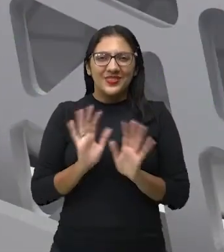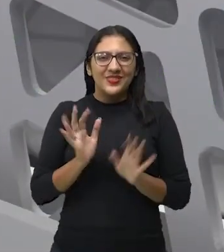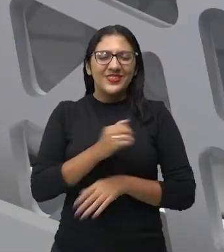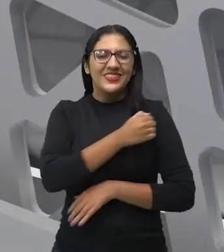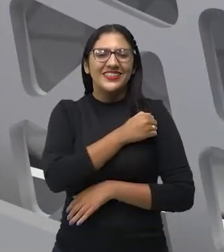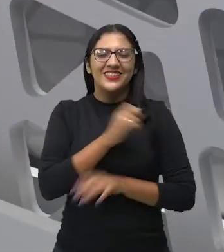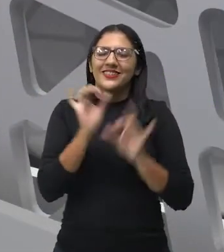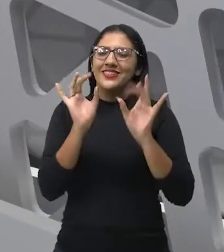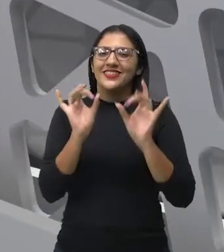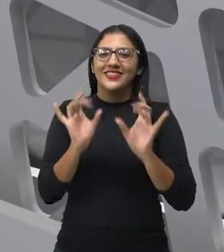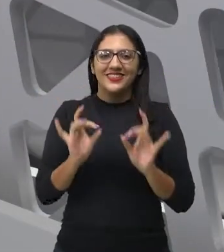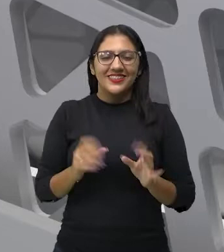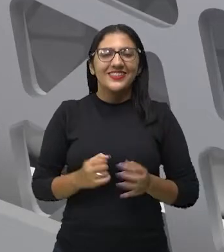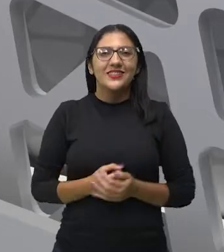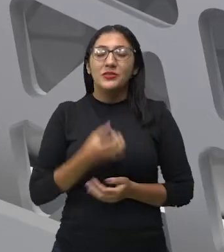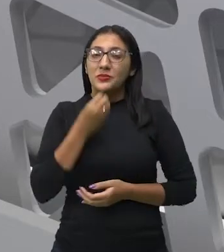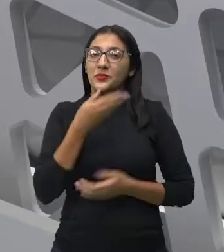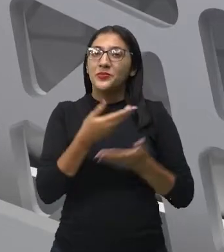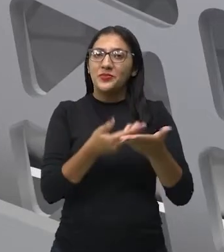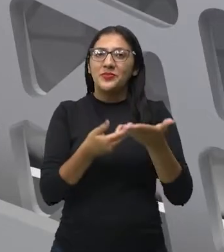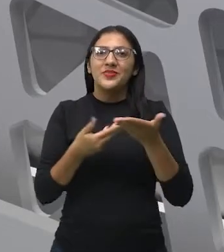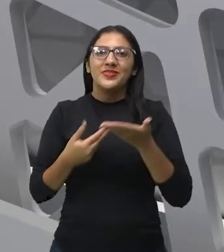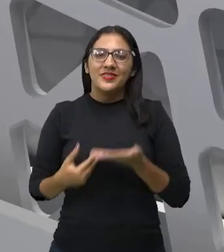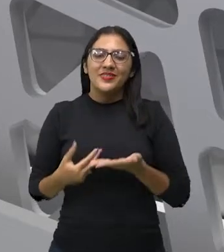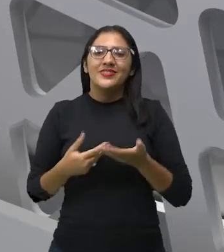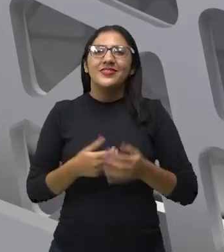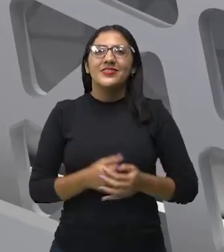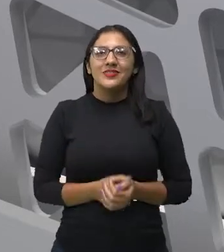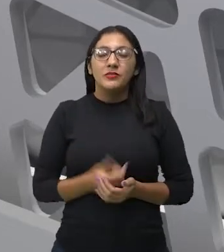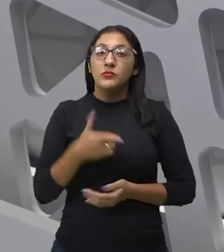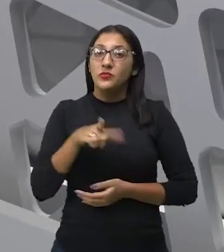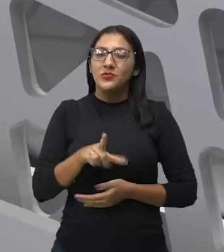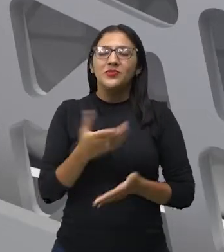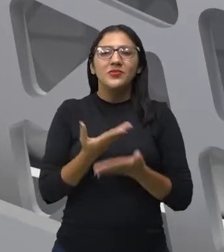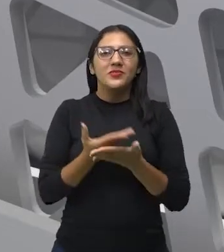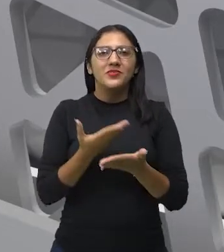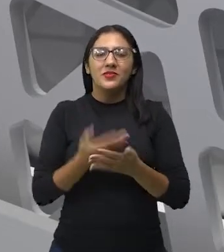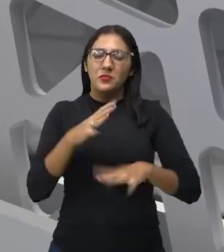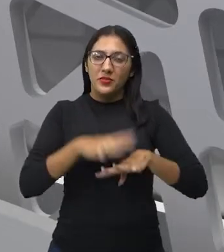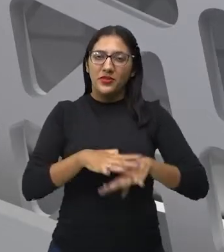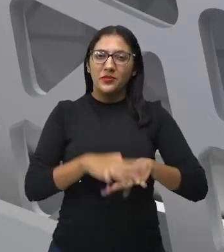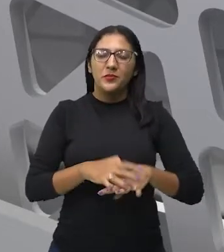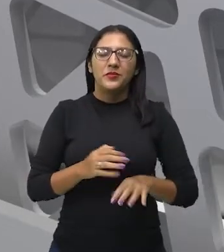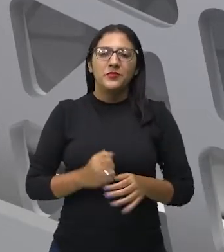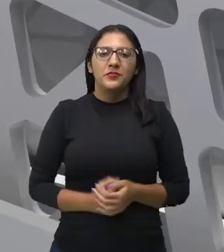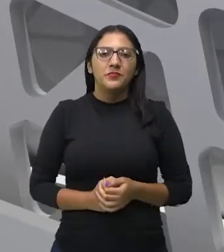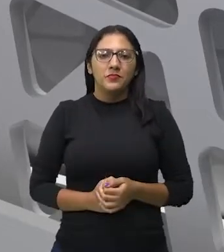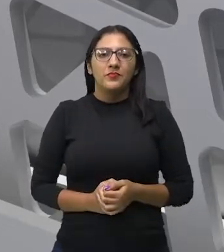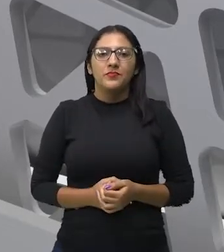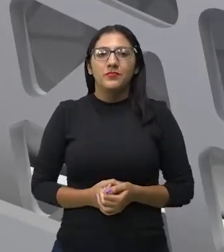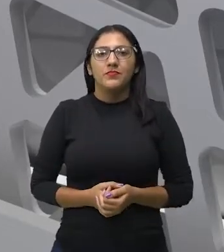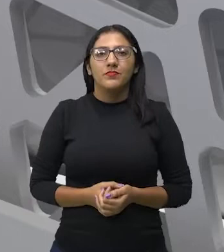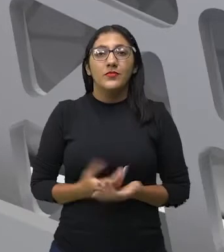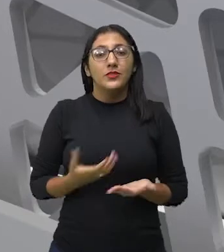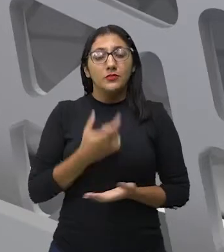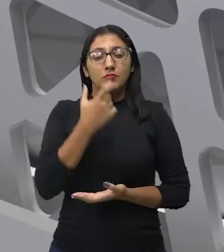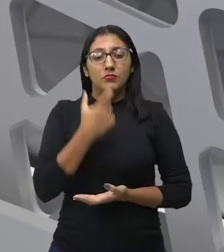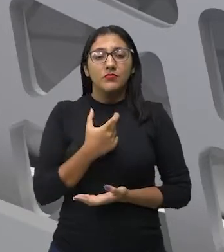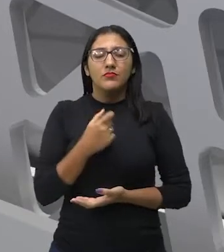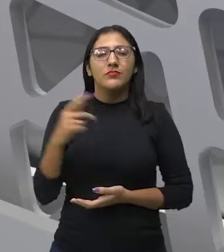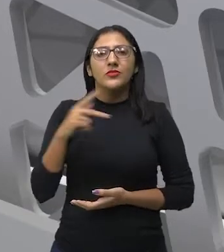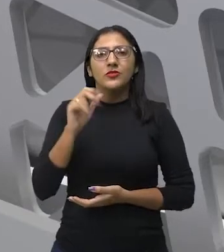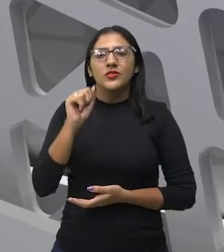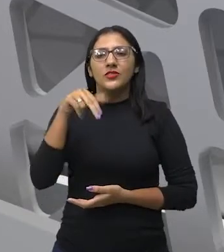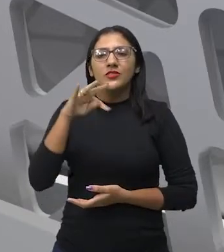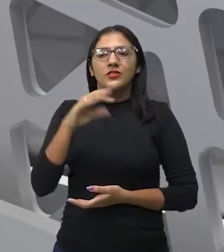Olá, meus queridos alunos, sejam todos muito bem-vindos para mais uma aula de matemática. Aqui comigo,